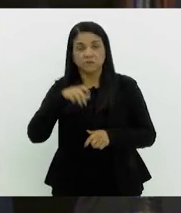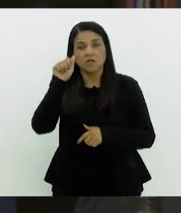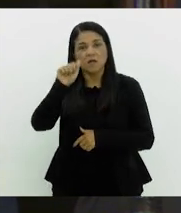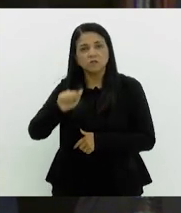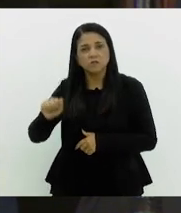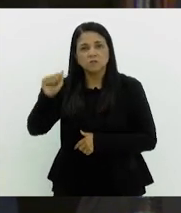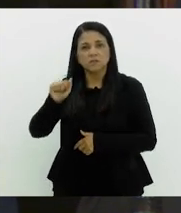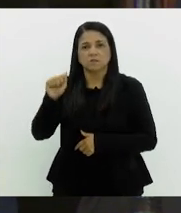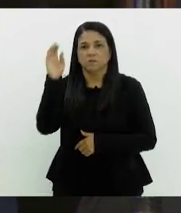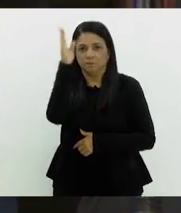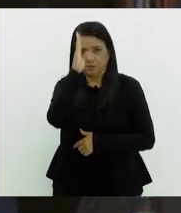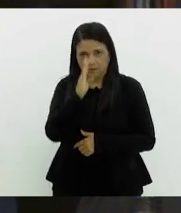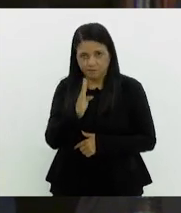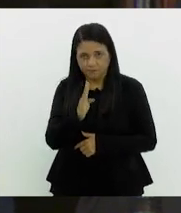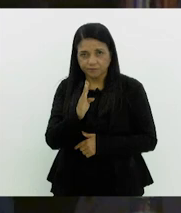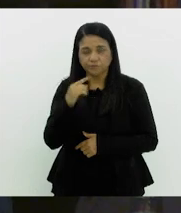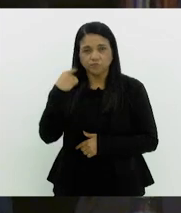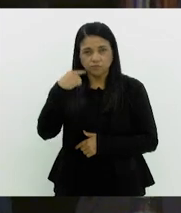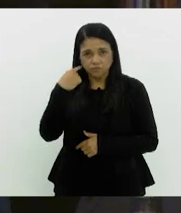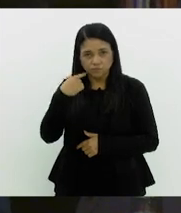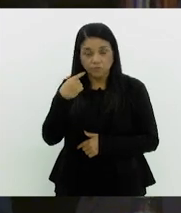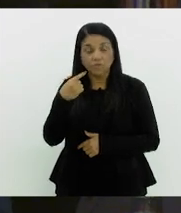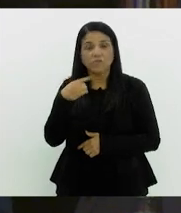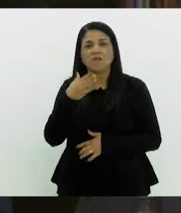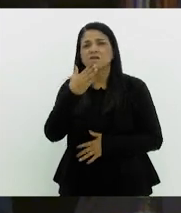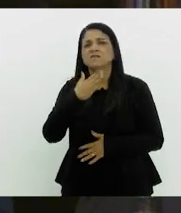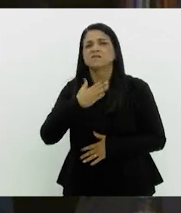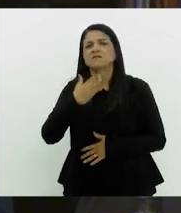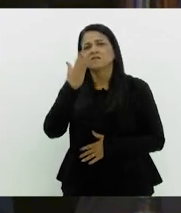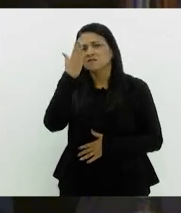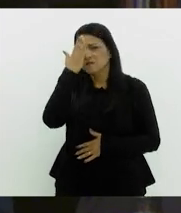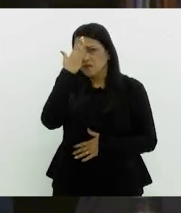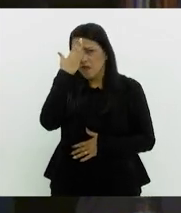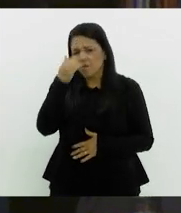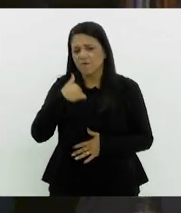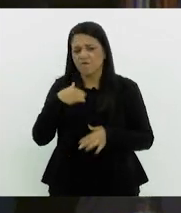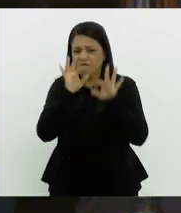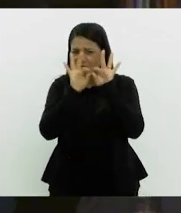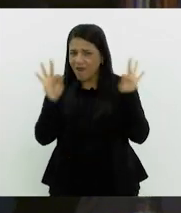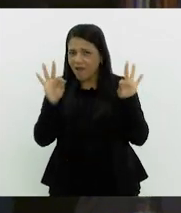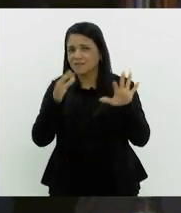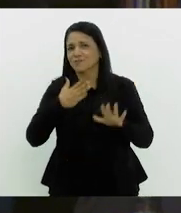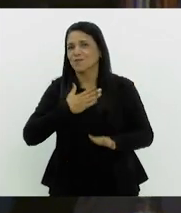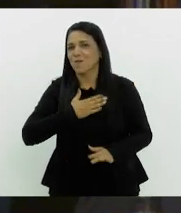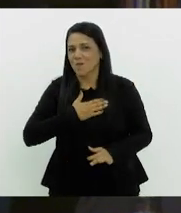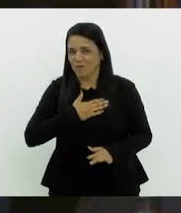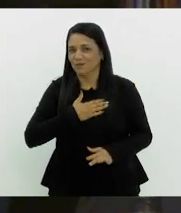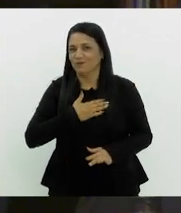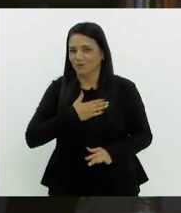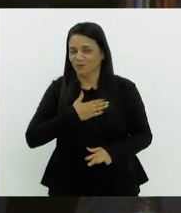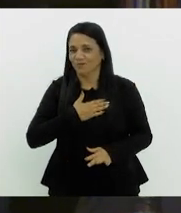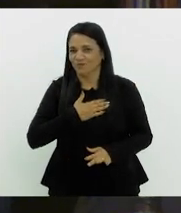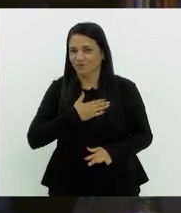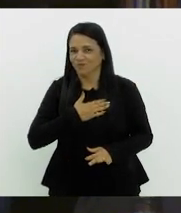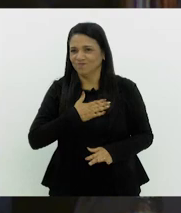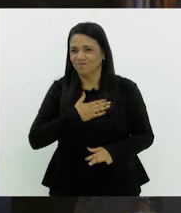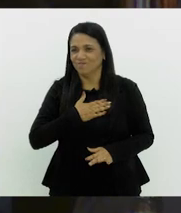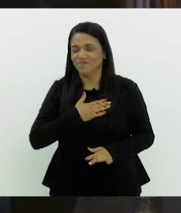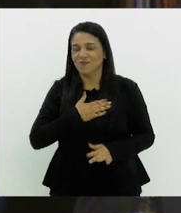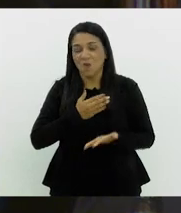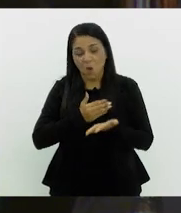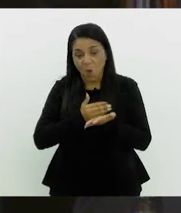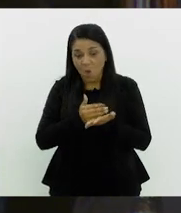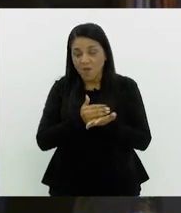Nacional, sabe que eu sempre gosto de dizer uma frase, e eu vou começar por ela hoje, porque eu sempre encerro por